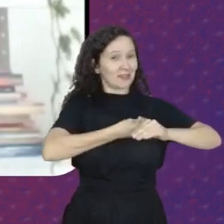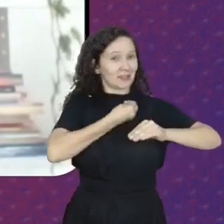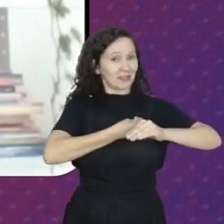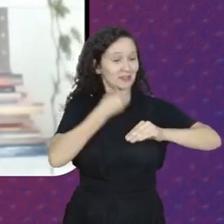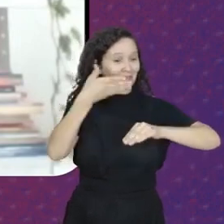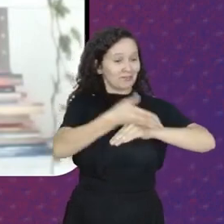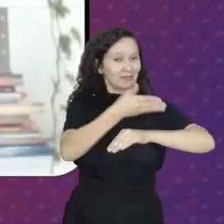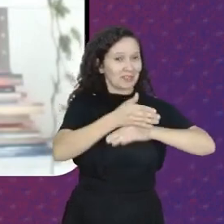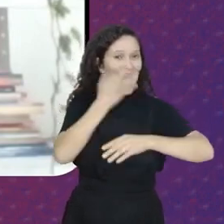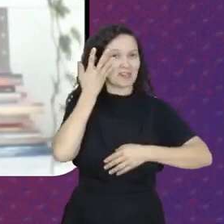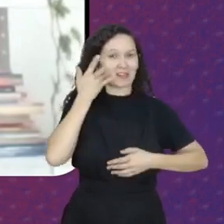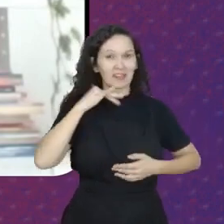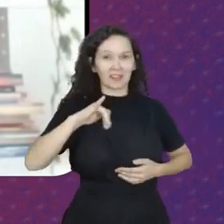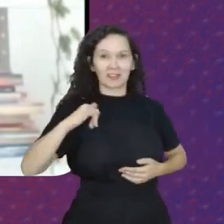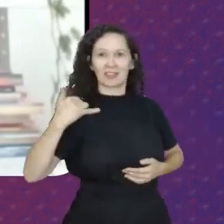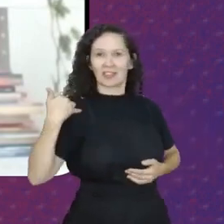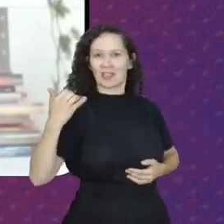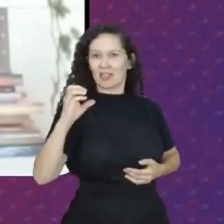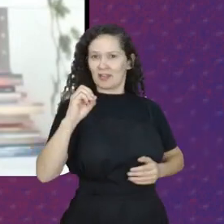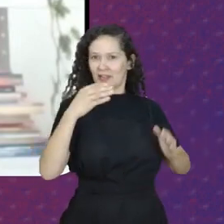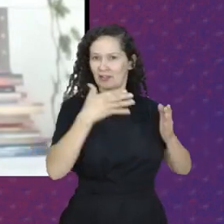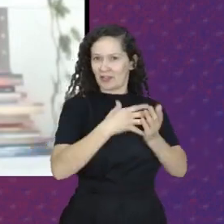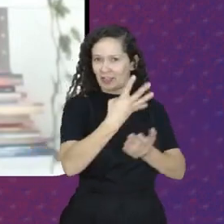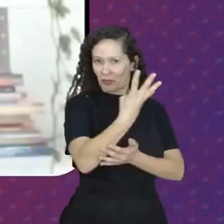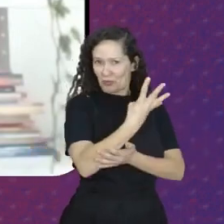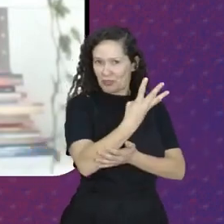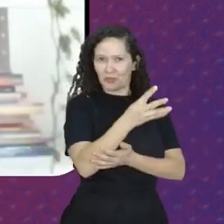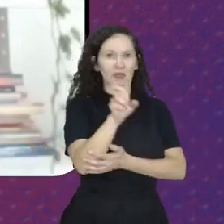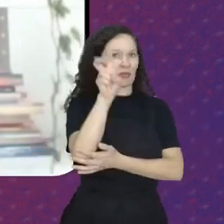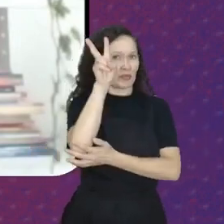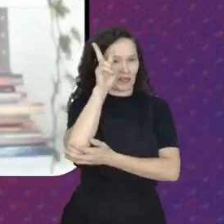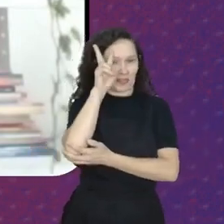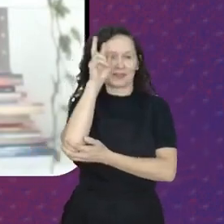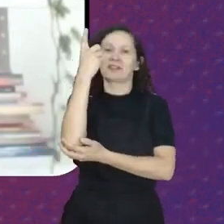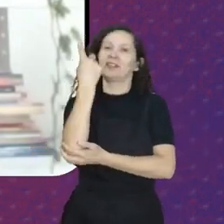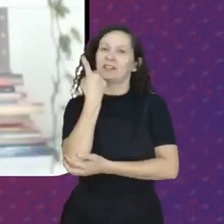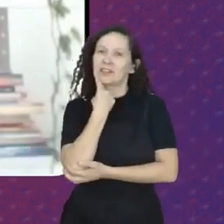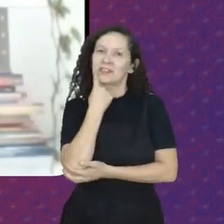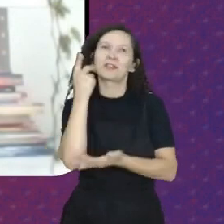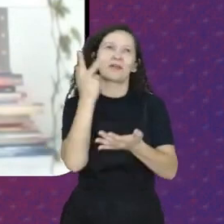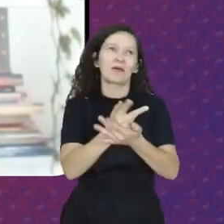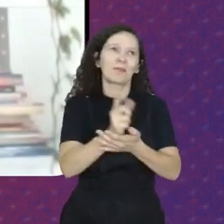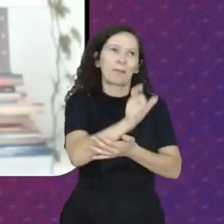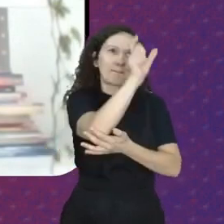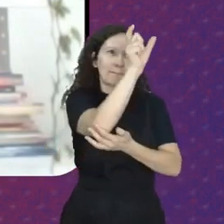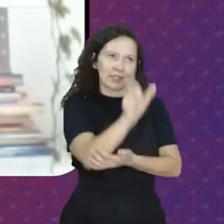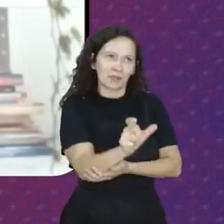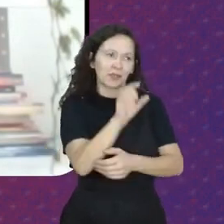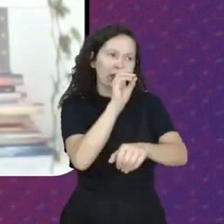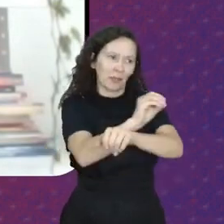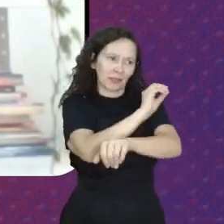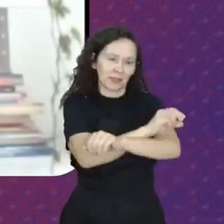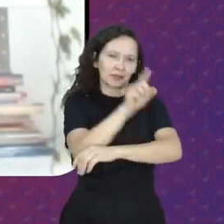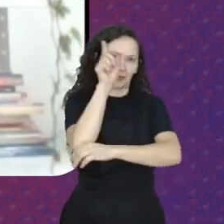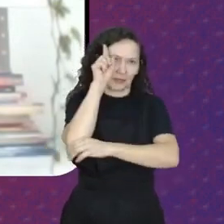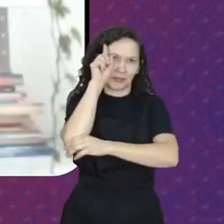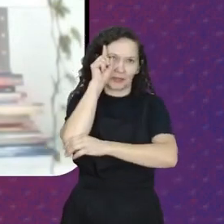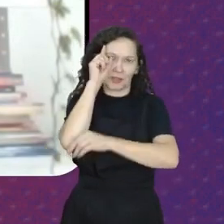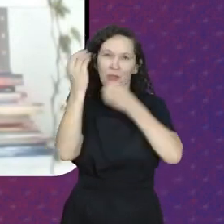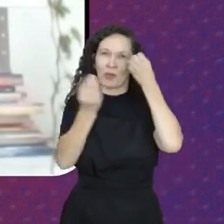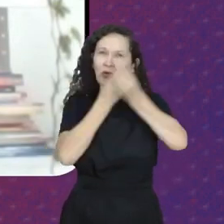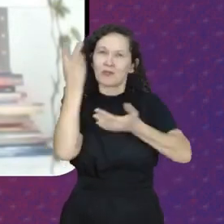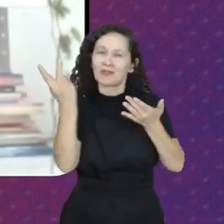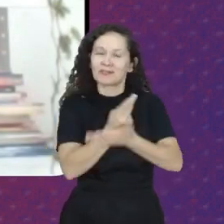das crianças de 0 a 4 anos, de segunda a sexta-feira, com a mesma pessoa. Sabe Deus em